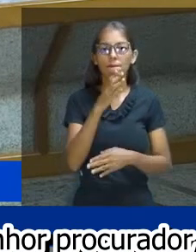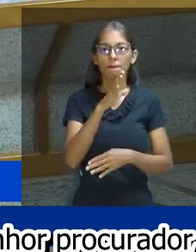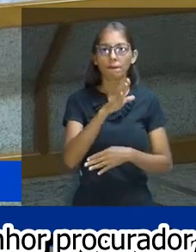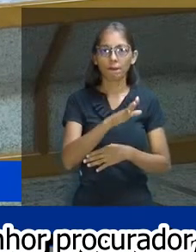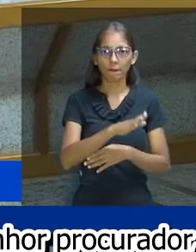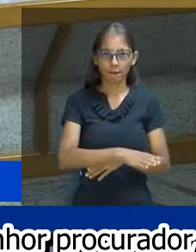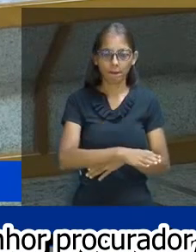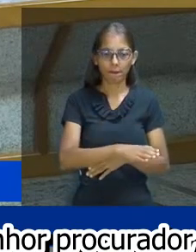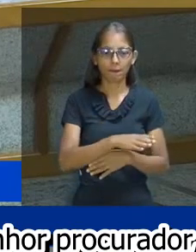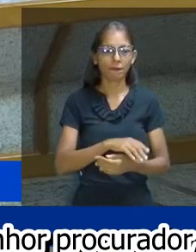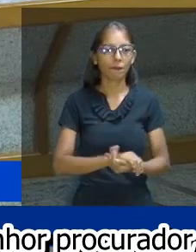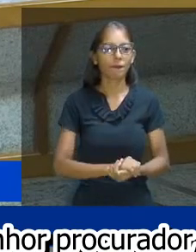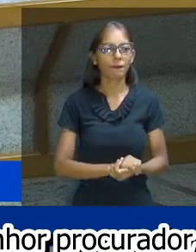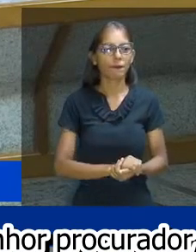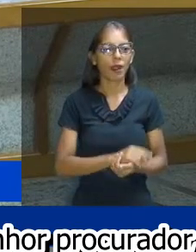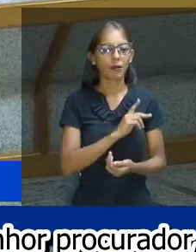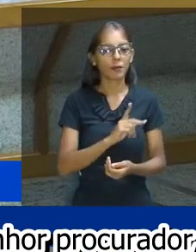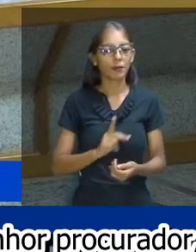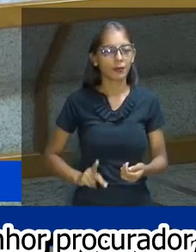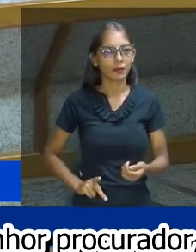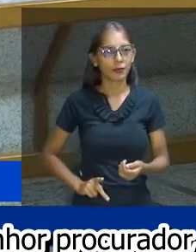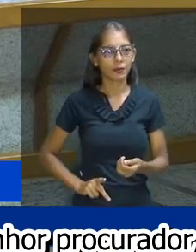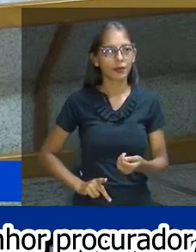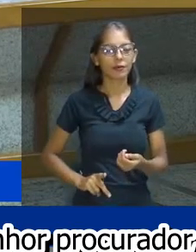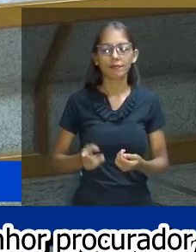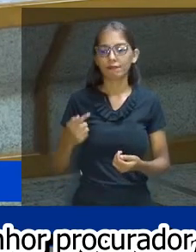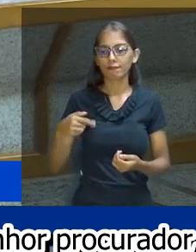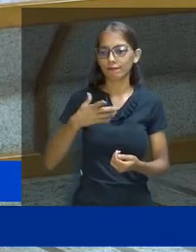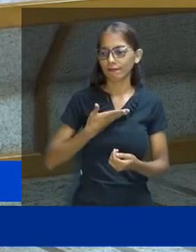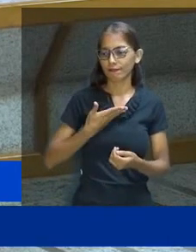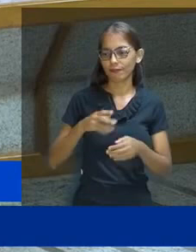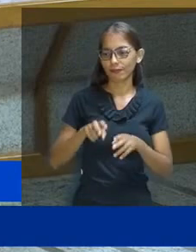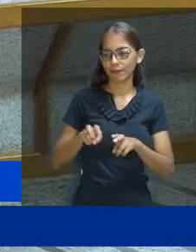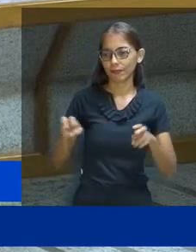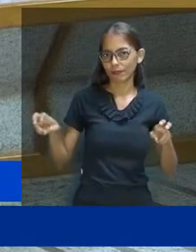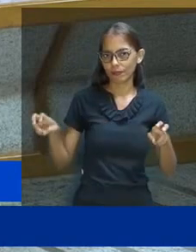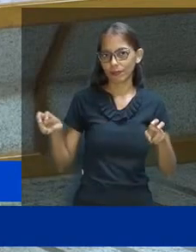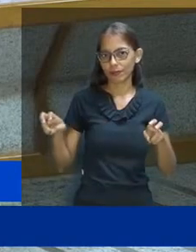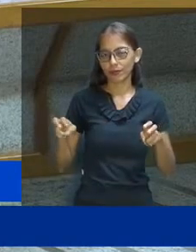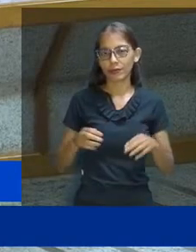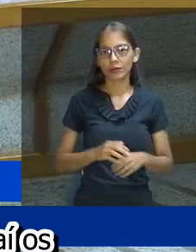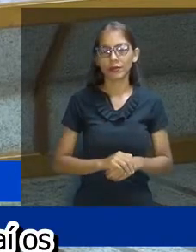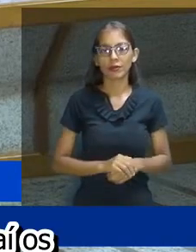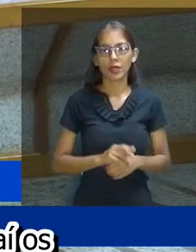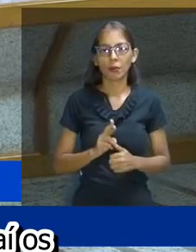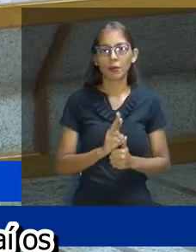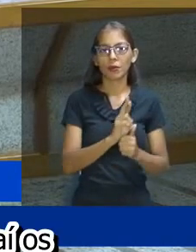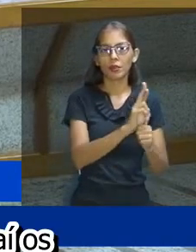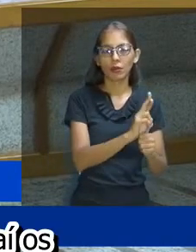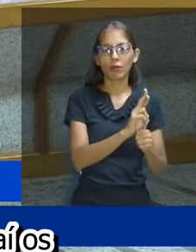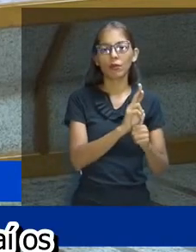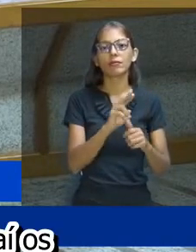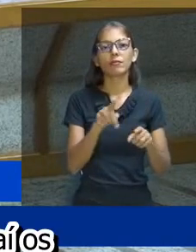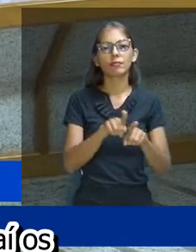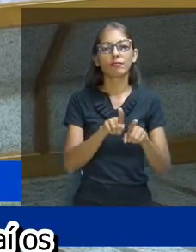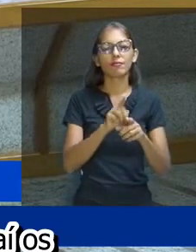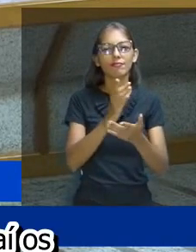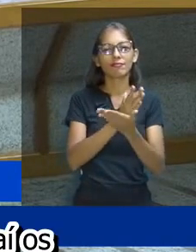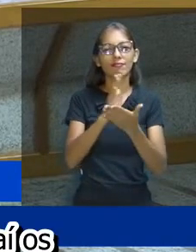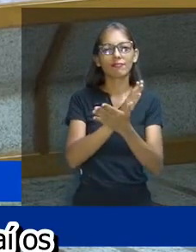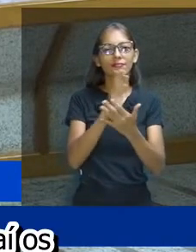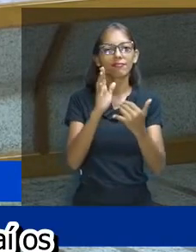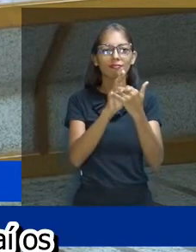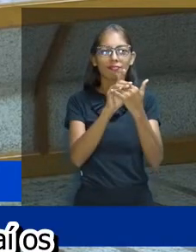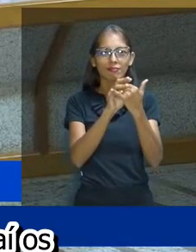desembargador presidente, colegas, o procurador, obrigado aqui presente, quem nos assiste. Com a É